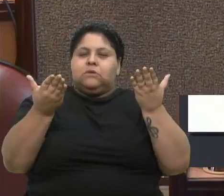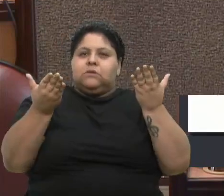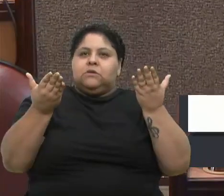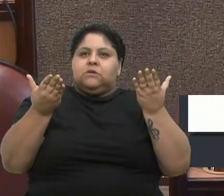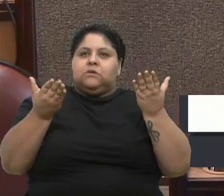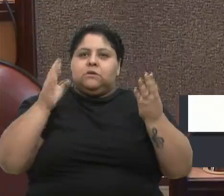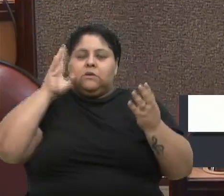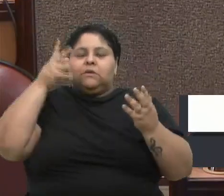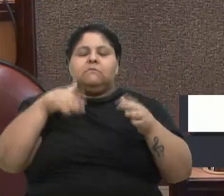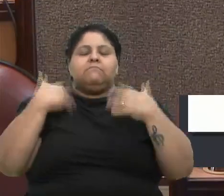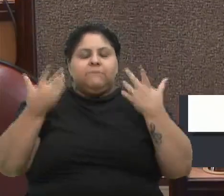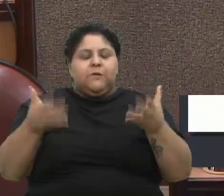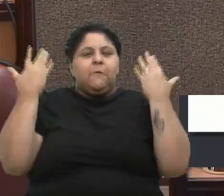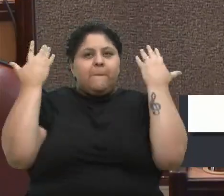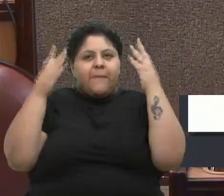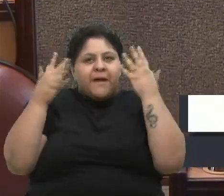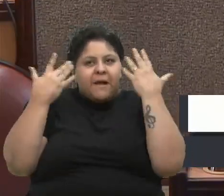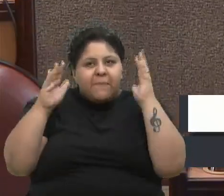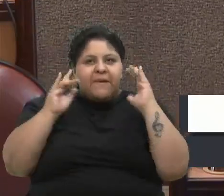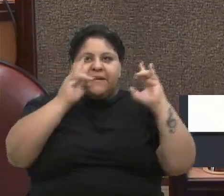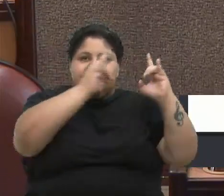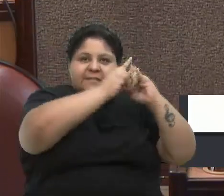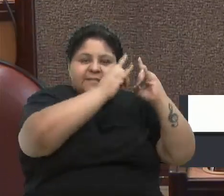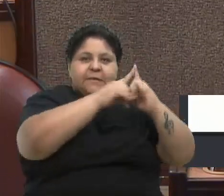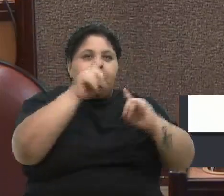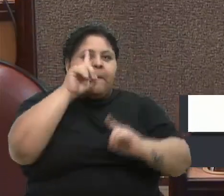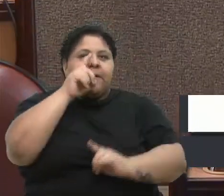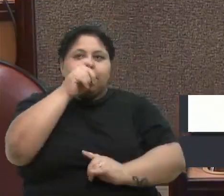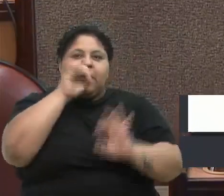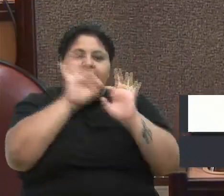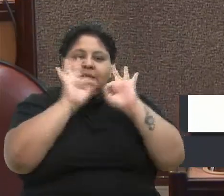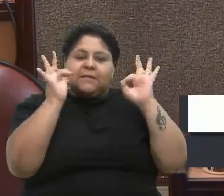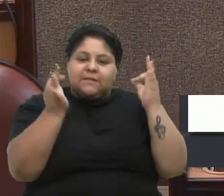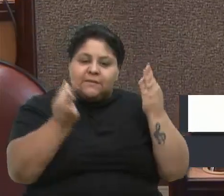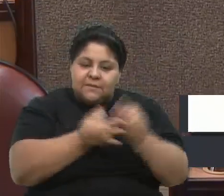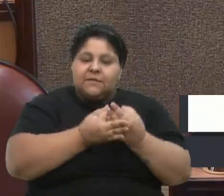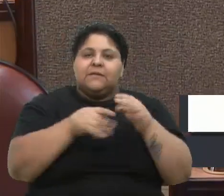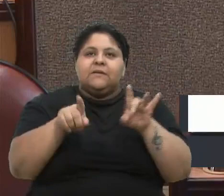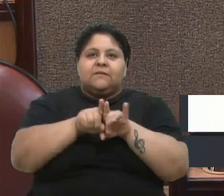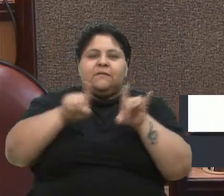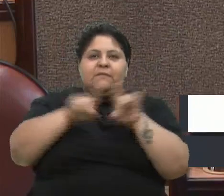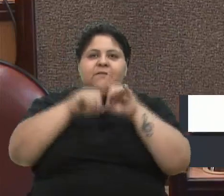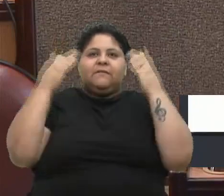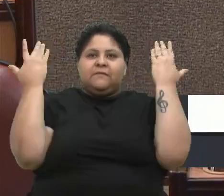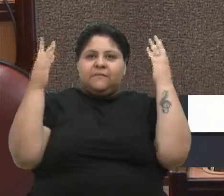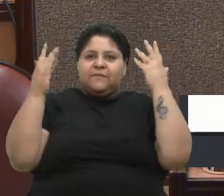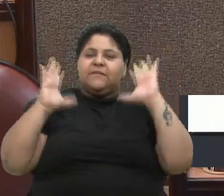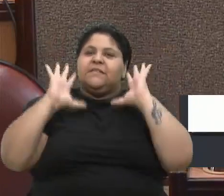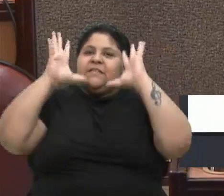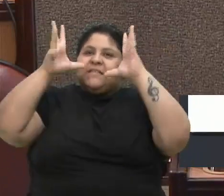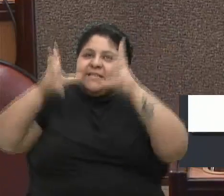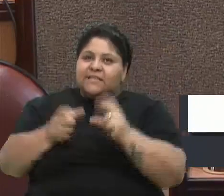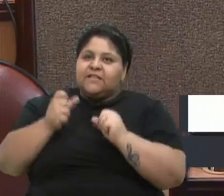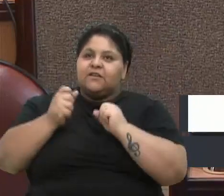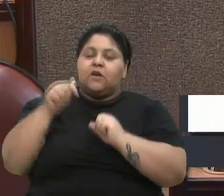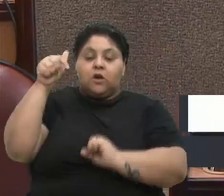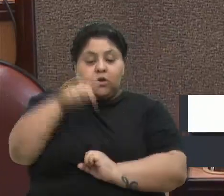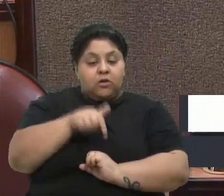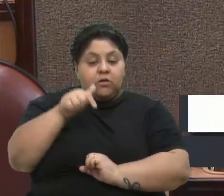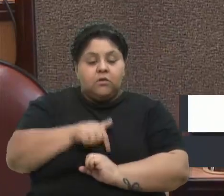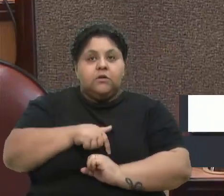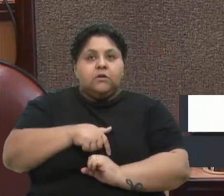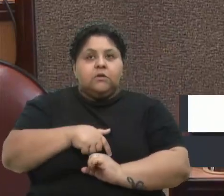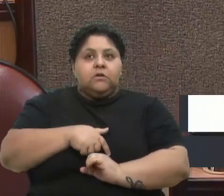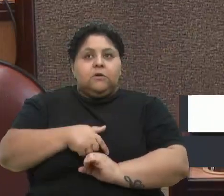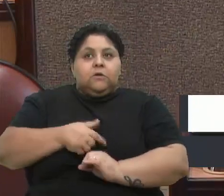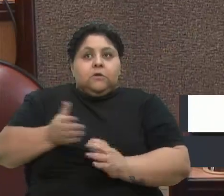parabéns à Unitea, parabéns a vocês, mães, pais, familiares, e parabéns, é claro, né, a todos nós que estamos aqui engajados,